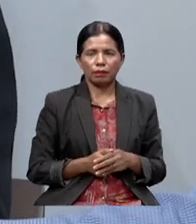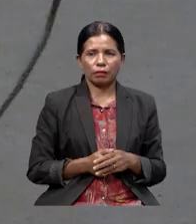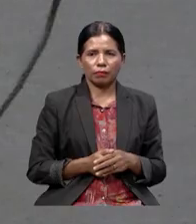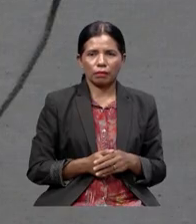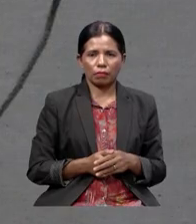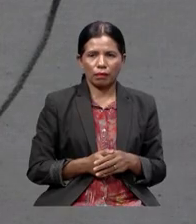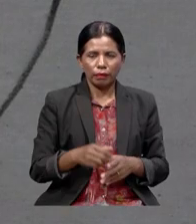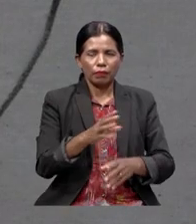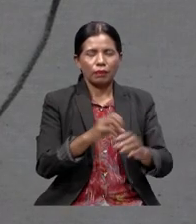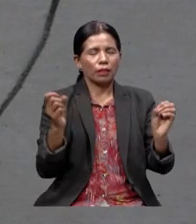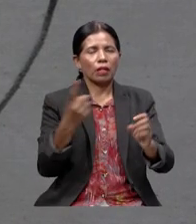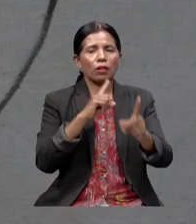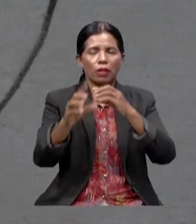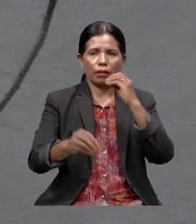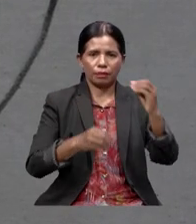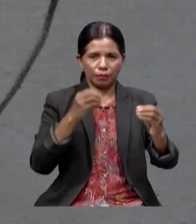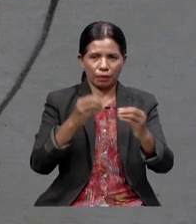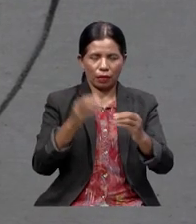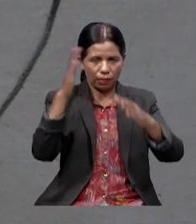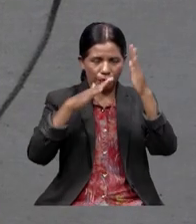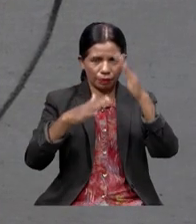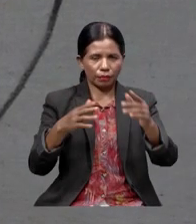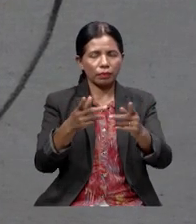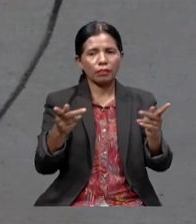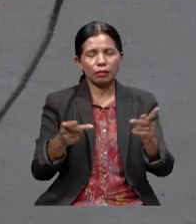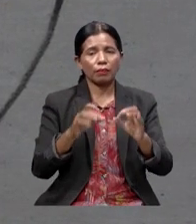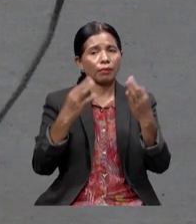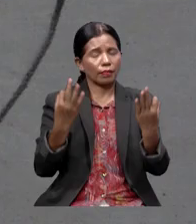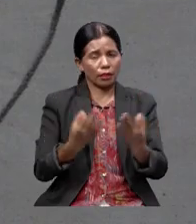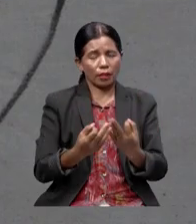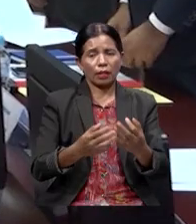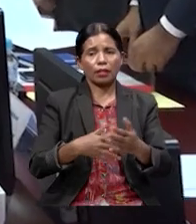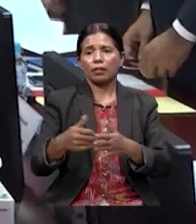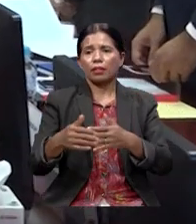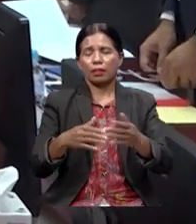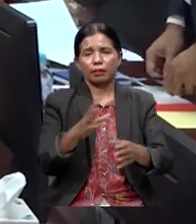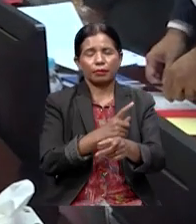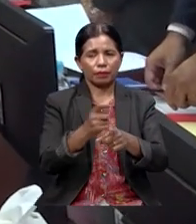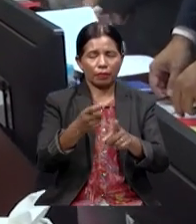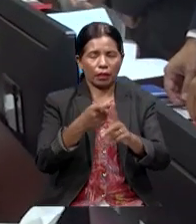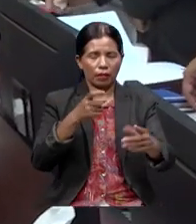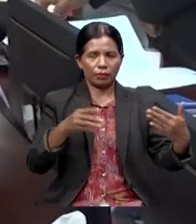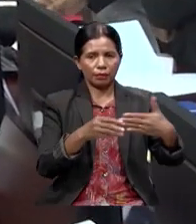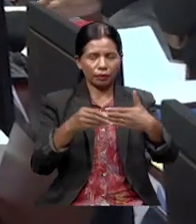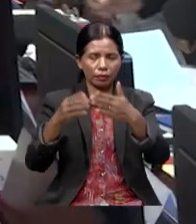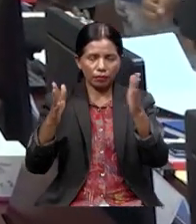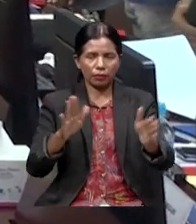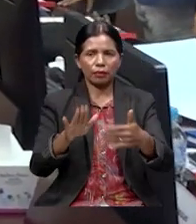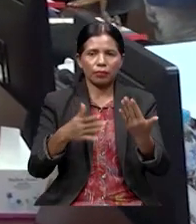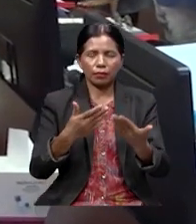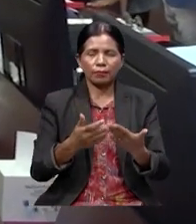Decadência moral, lá os qualidades, com o problema em a família, mas bem, dá a barra prática o seu com a insira.